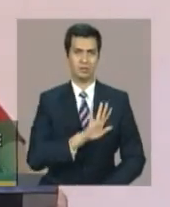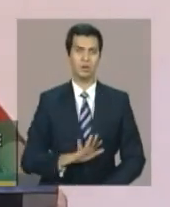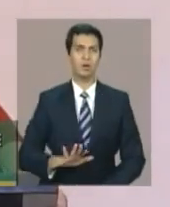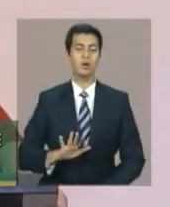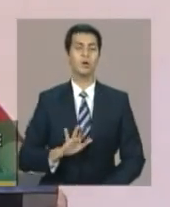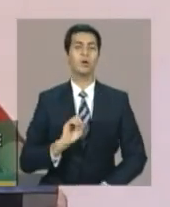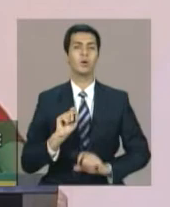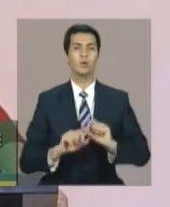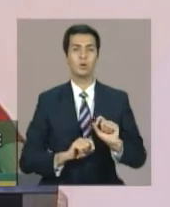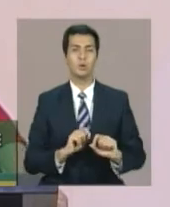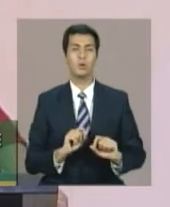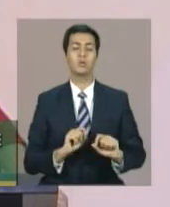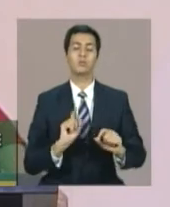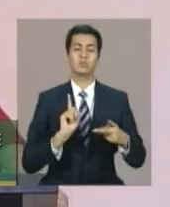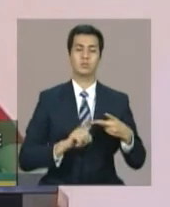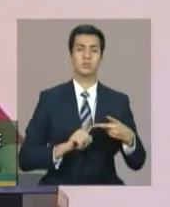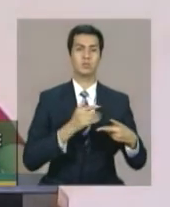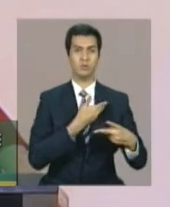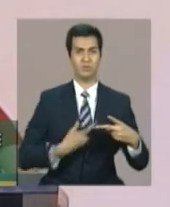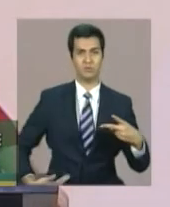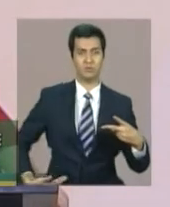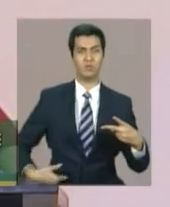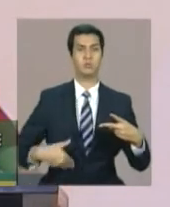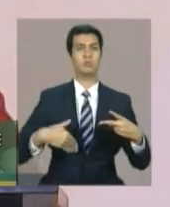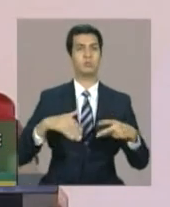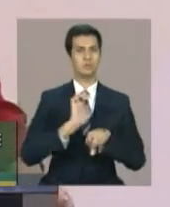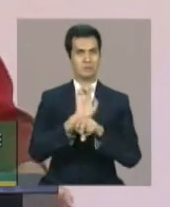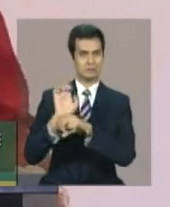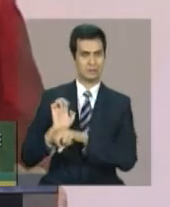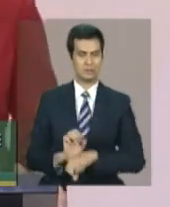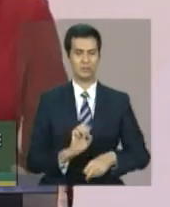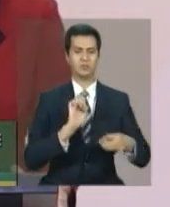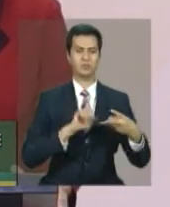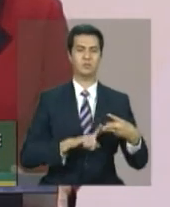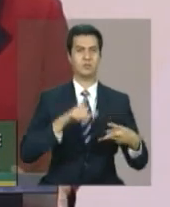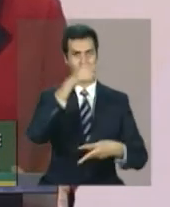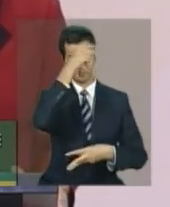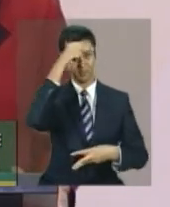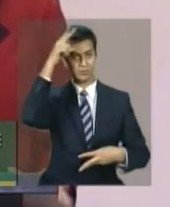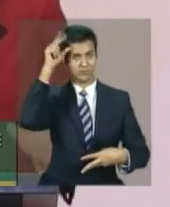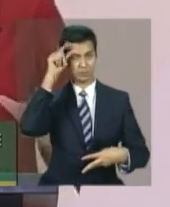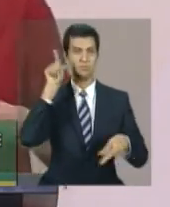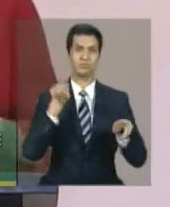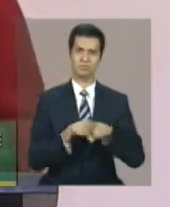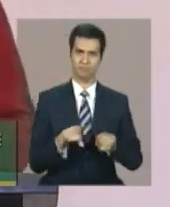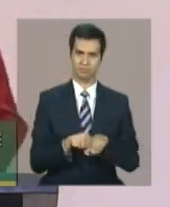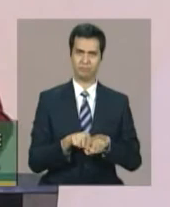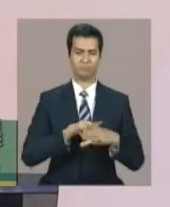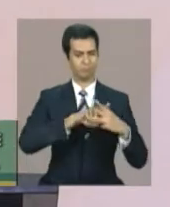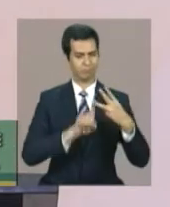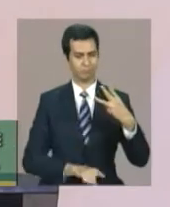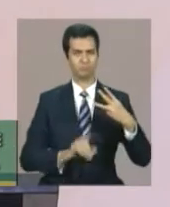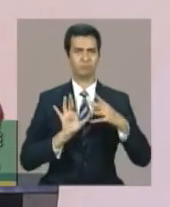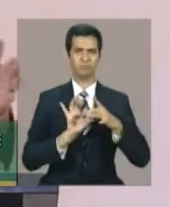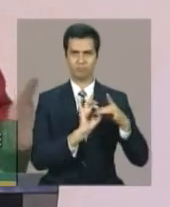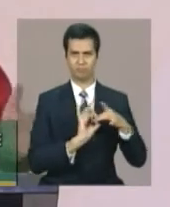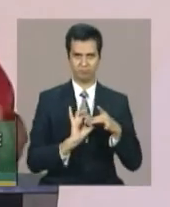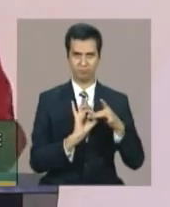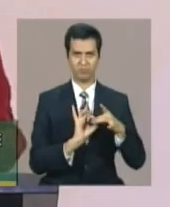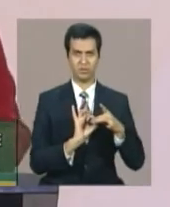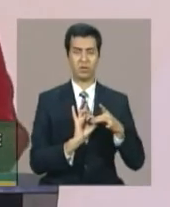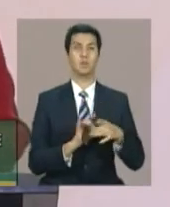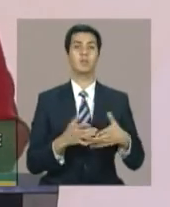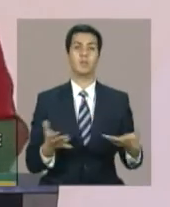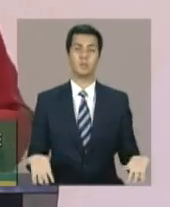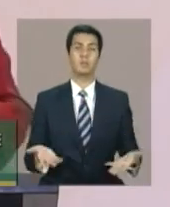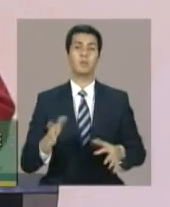dos governos do estado e das prefeituras. Muitos desses projetos não podem ser feitos só